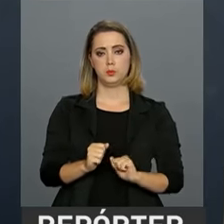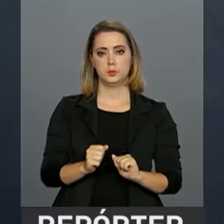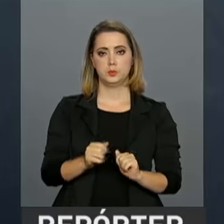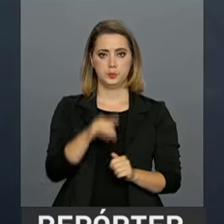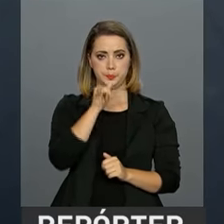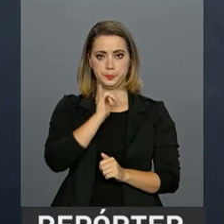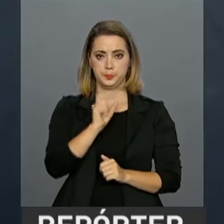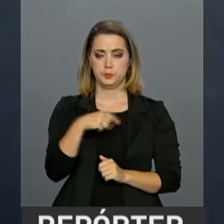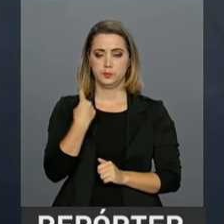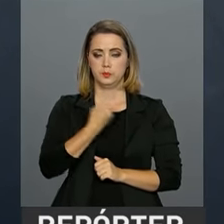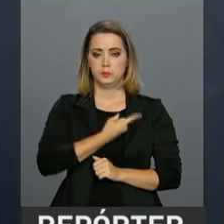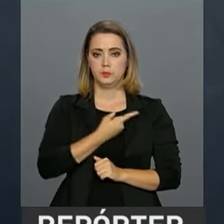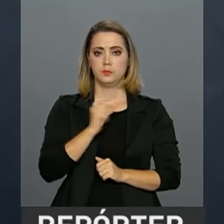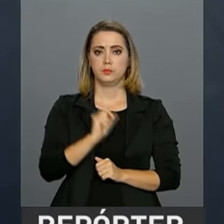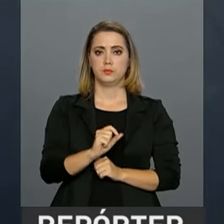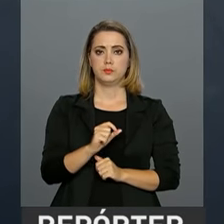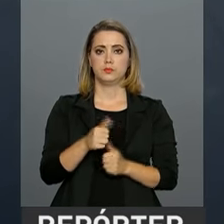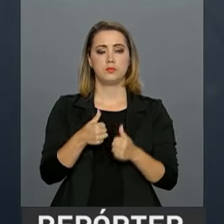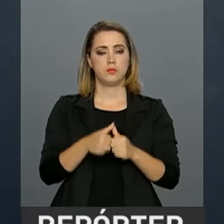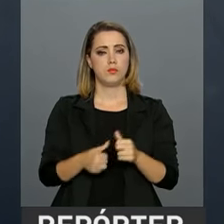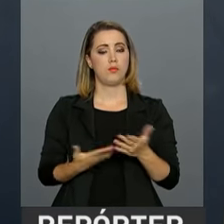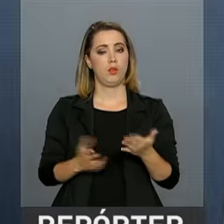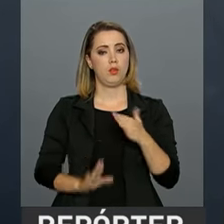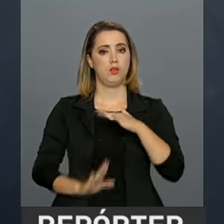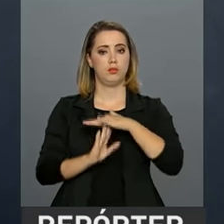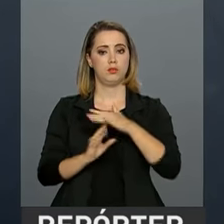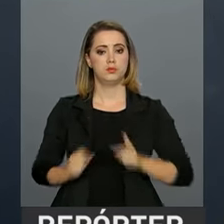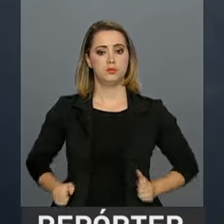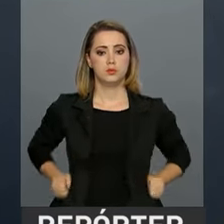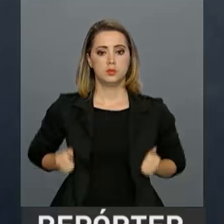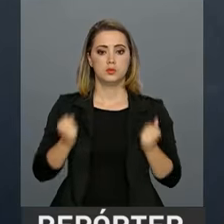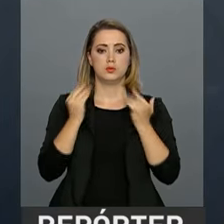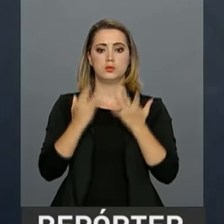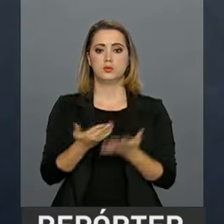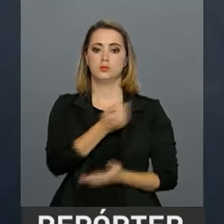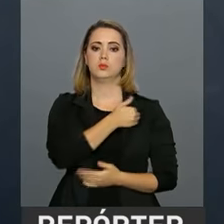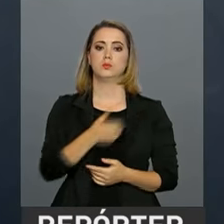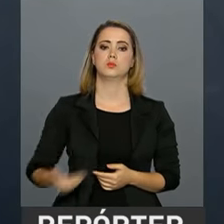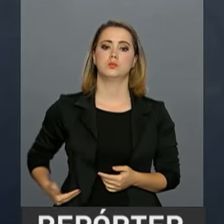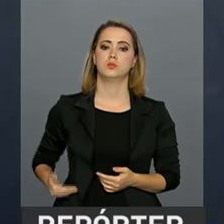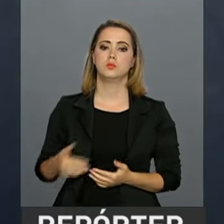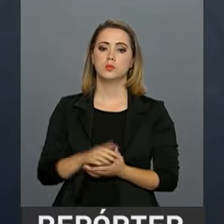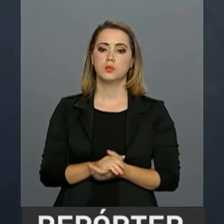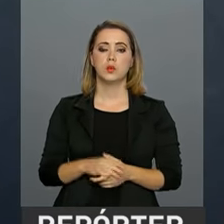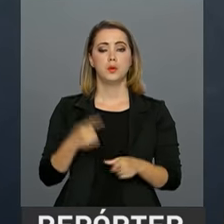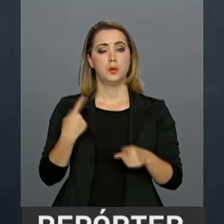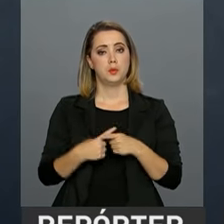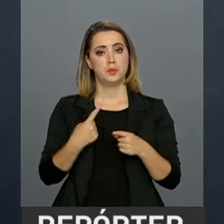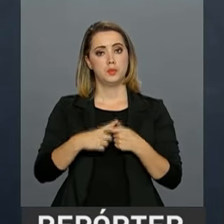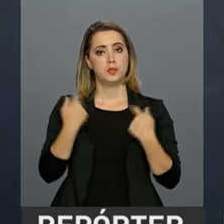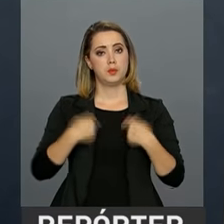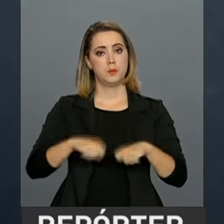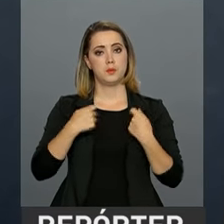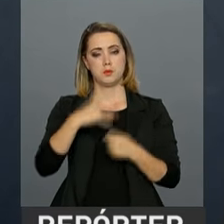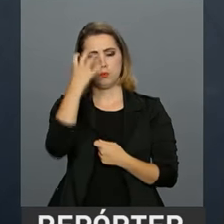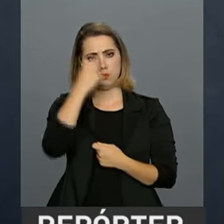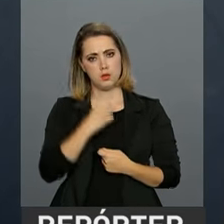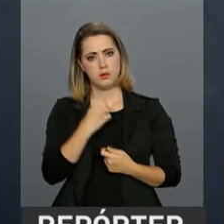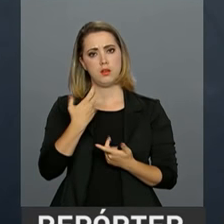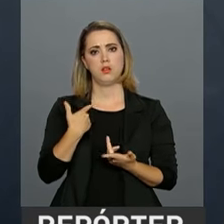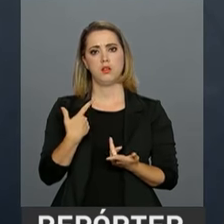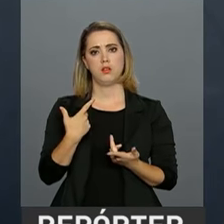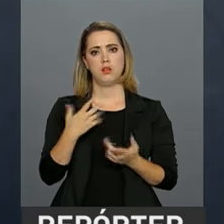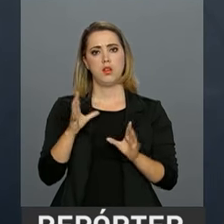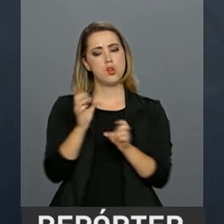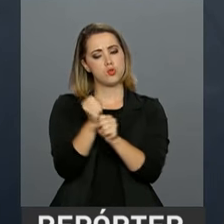exemplo, que nós estabelecêssemos um teto para os gastos públicos, porque é preciso dar muita seriedade ao